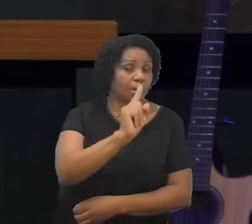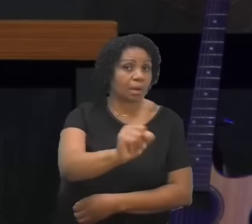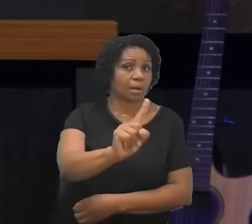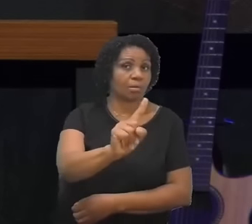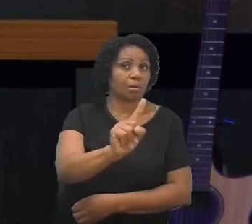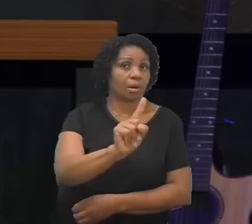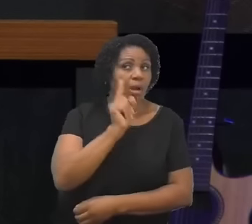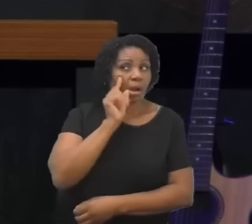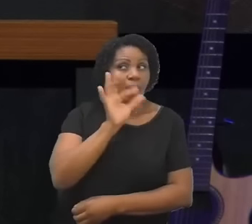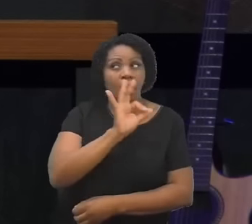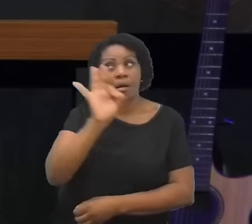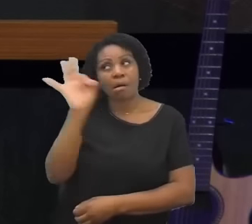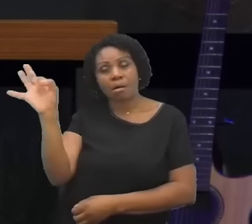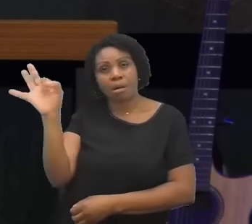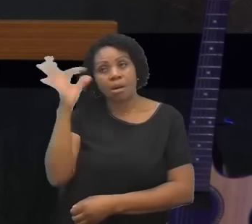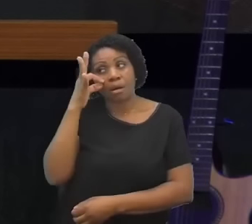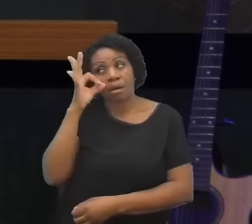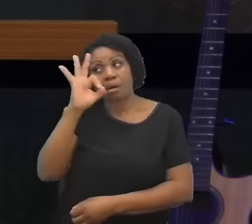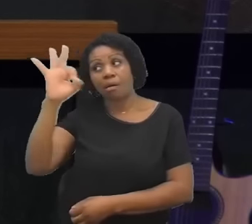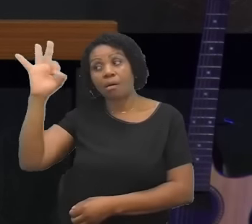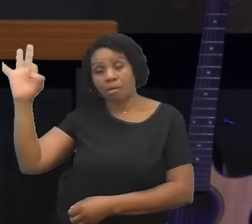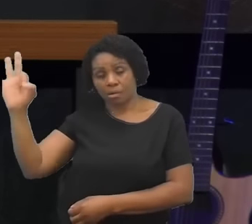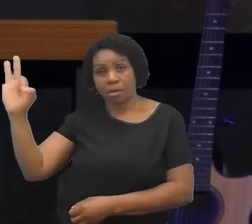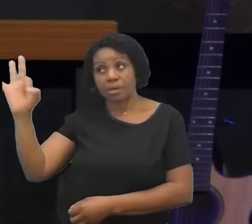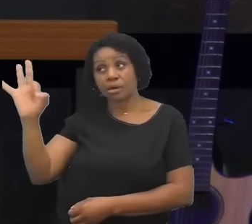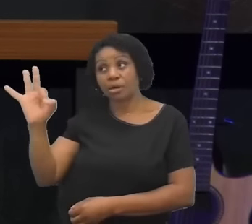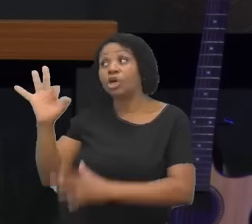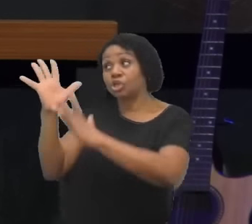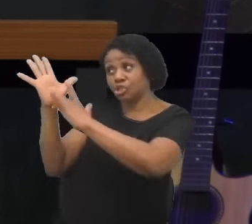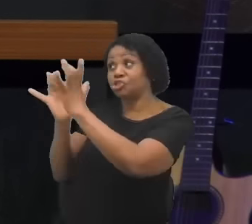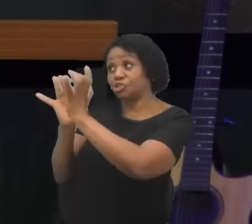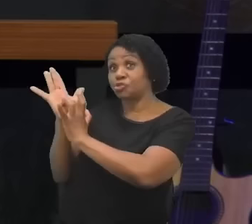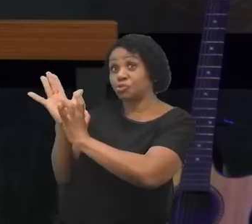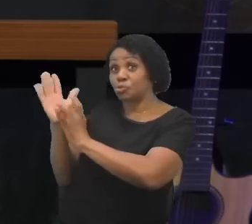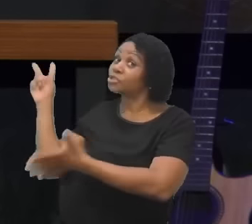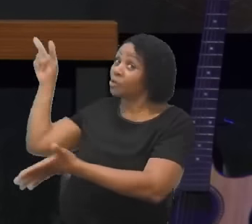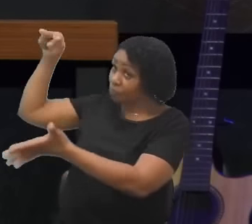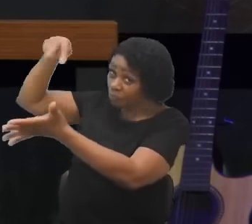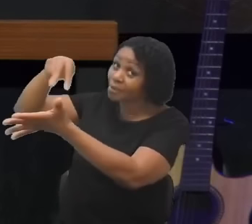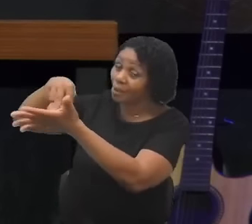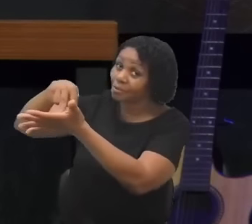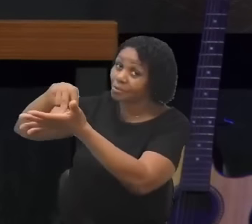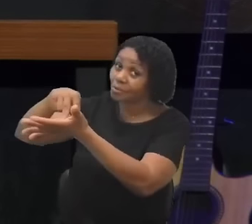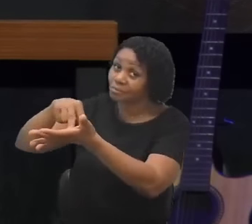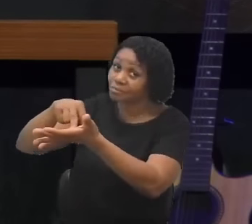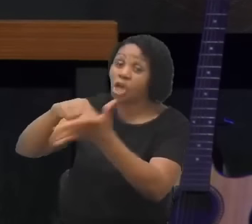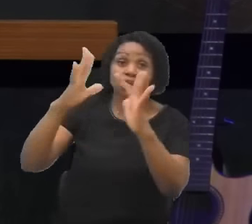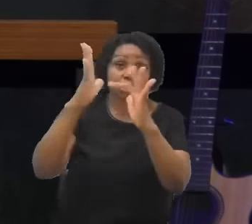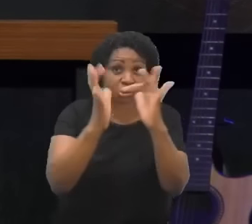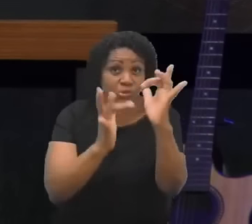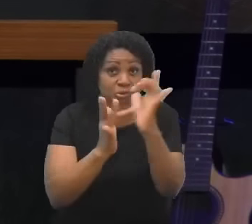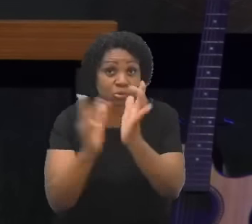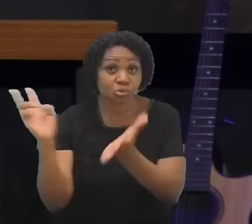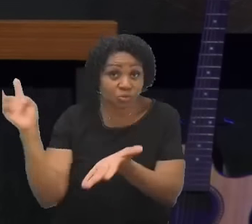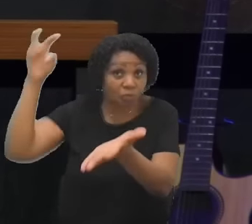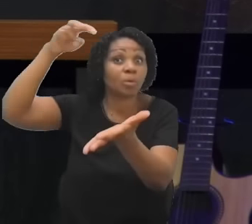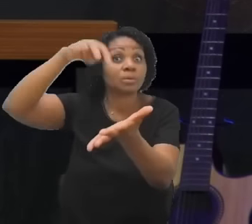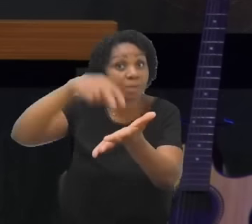Olha para a pessoa do lado. Raramente eu tenho falado isso. Mas agora olha e fala. Jesus está voltando. Jesus está